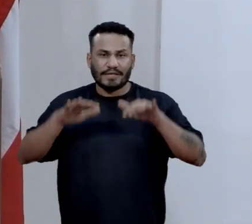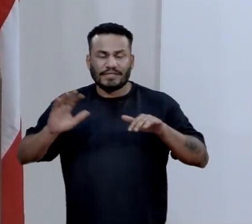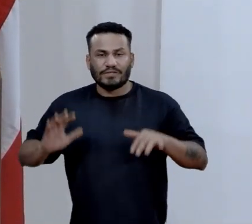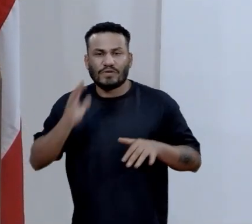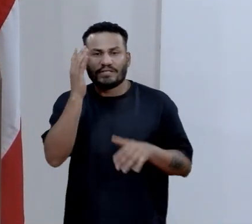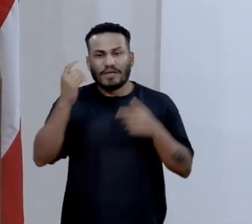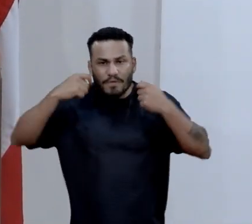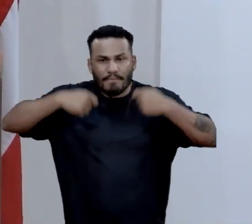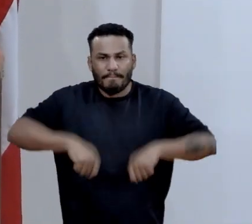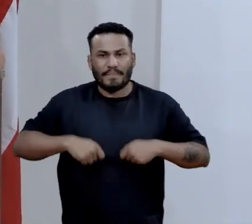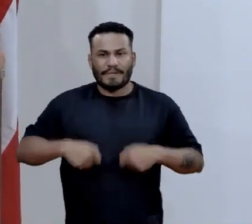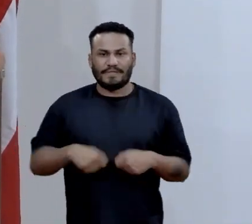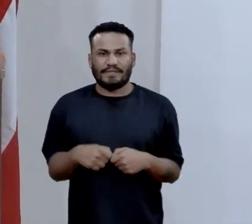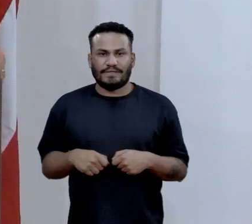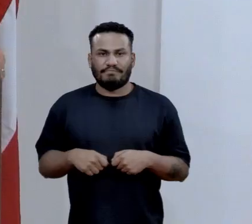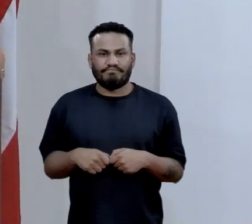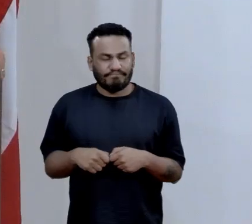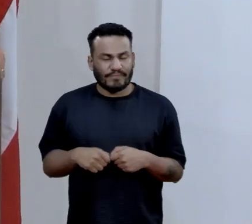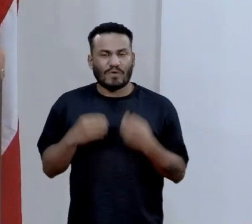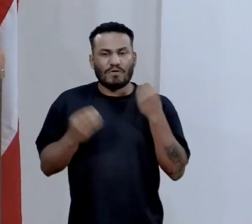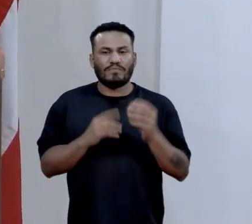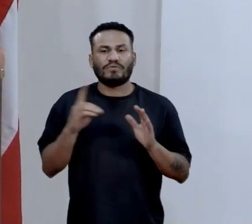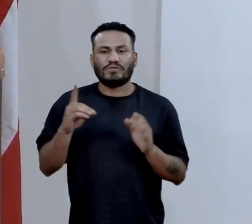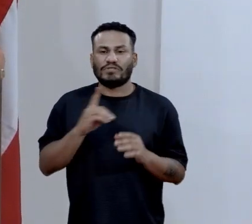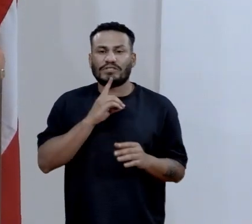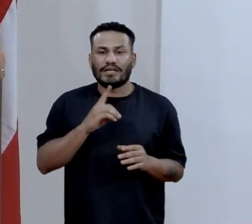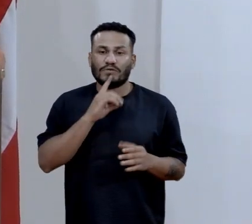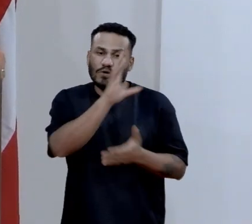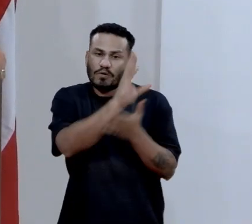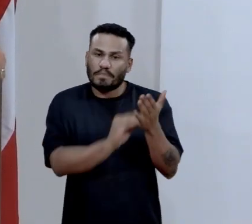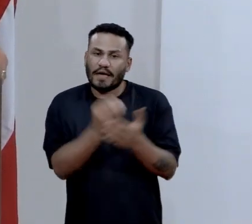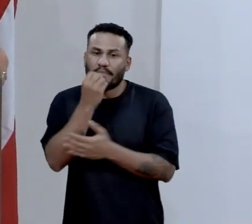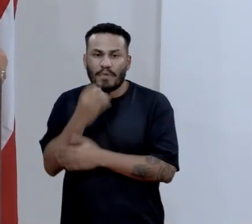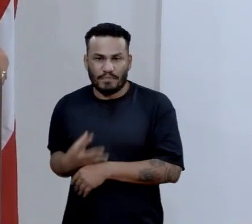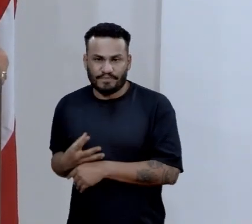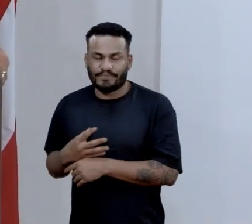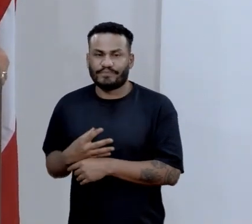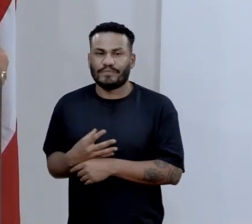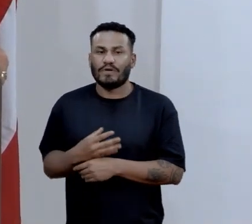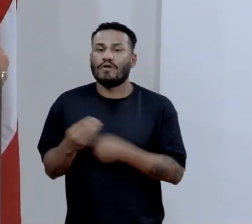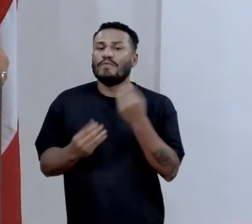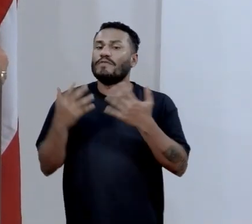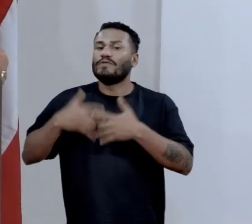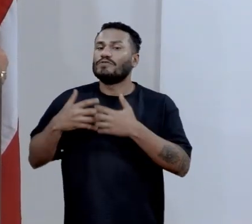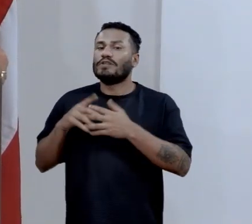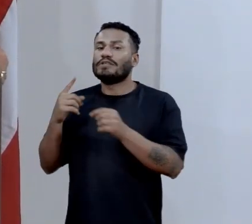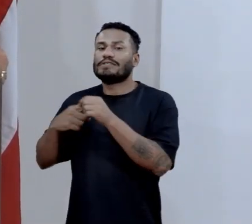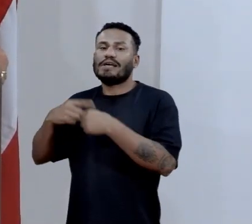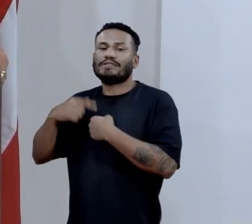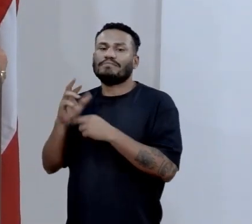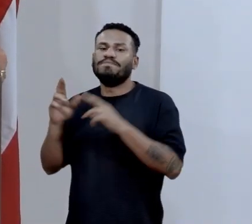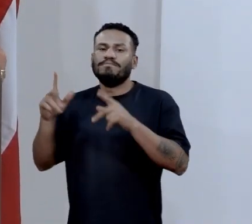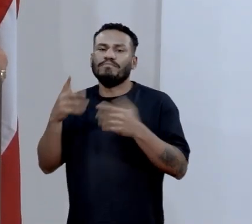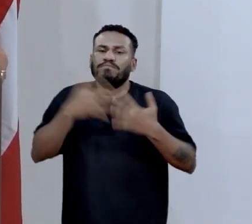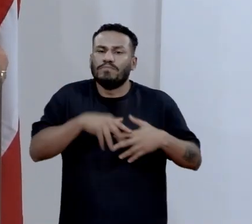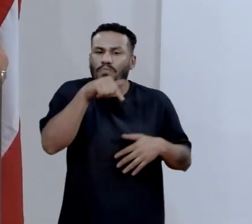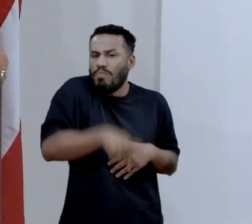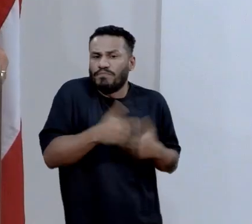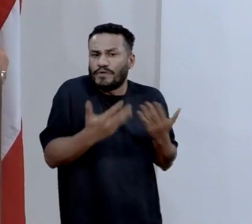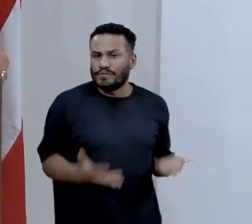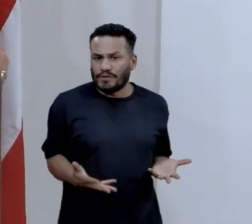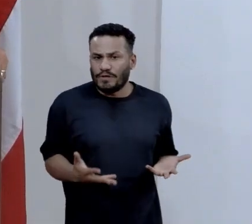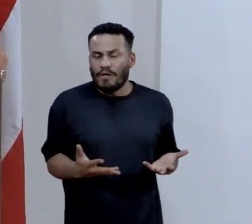situação acho que a gente tem que, como diz o ditado, copiar o que é bom. Como é que funciona em outros municípios, aqui não funcionam as coisas. Tem coisas que aqui não